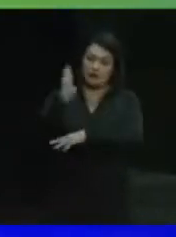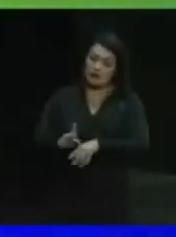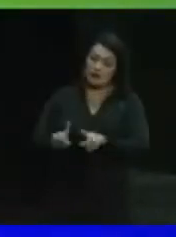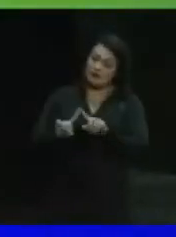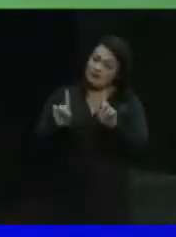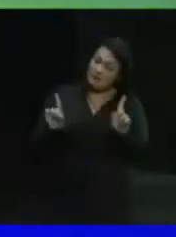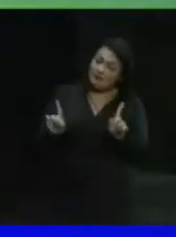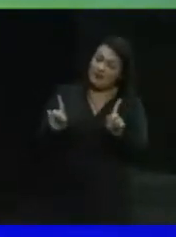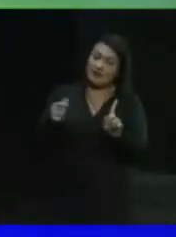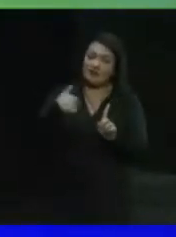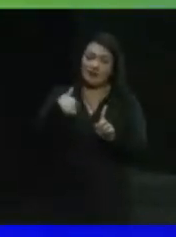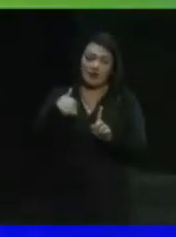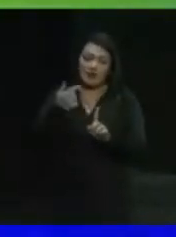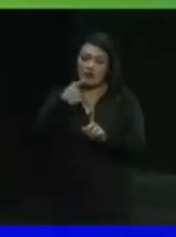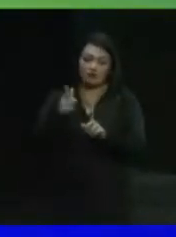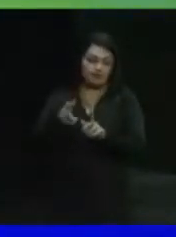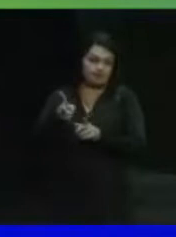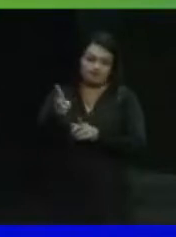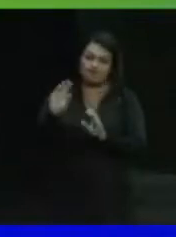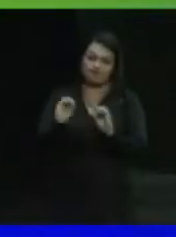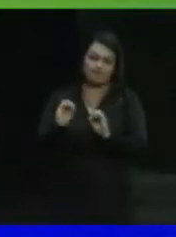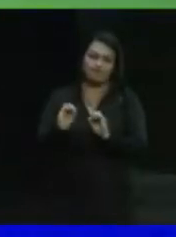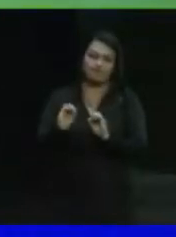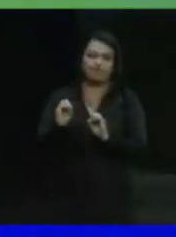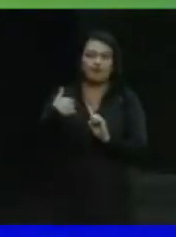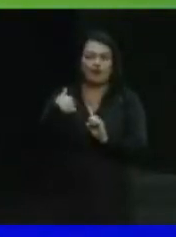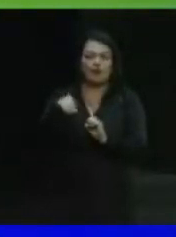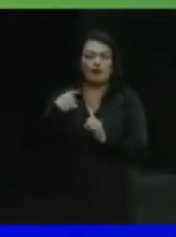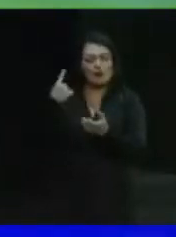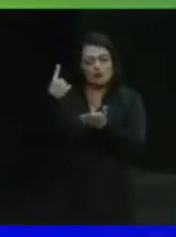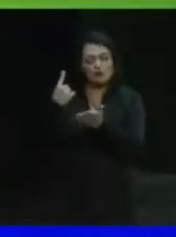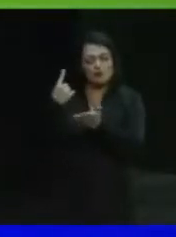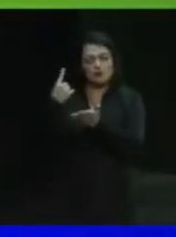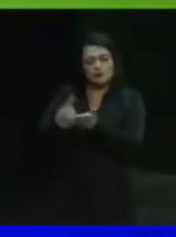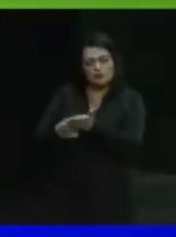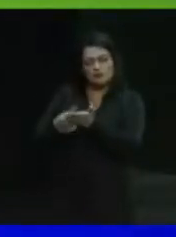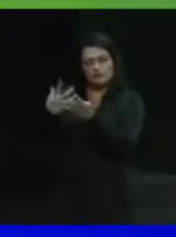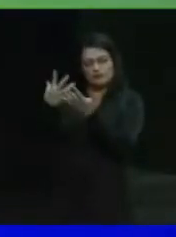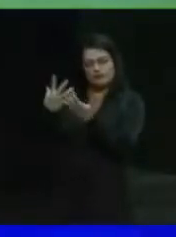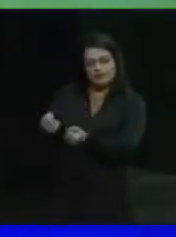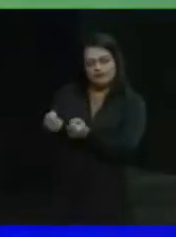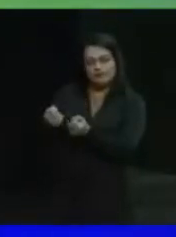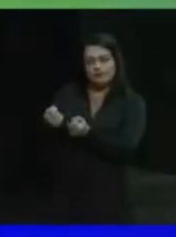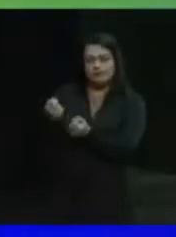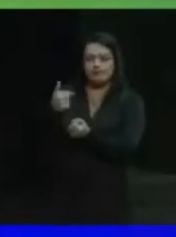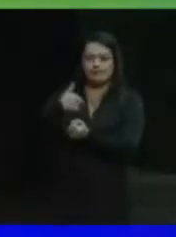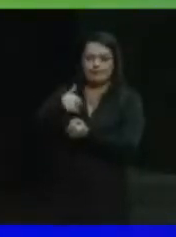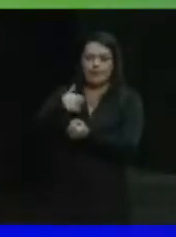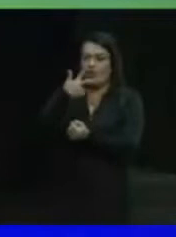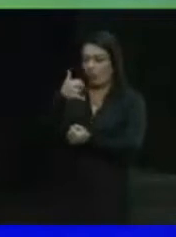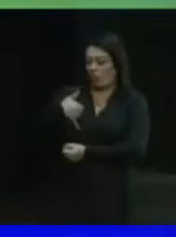Infelizmente, não pude prosseguir no governo. Quando aceitei o cargo, não fiz por poder ou